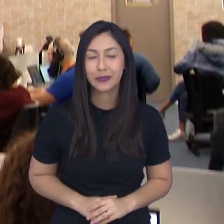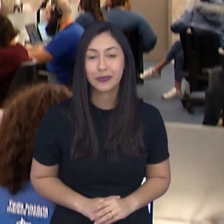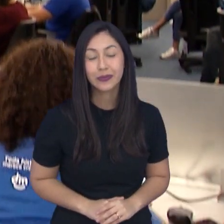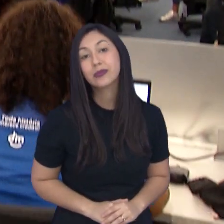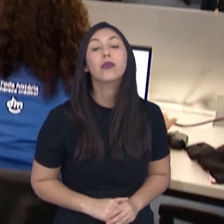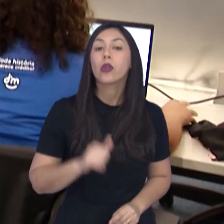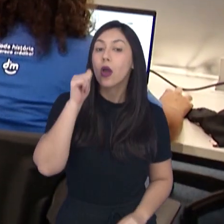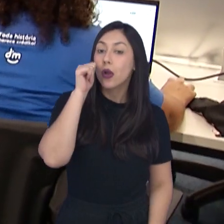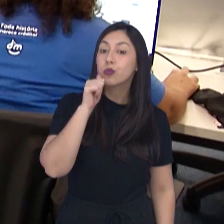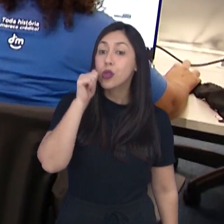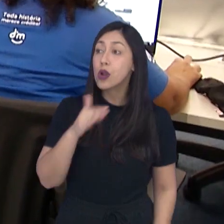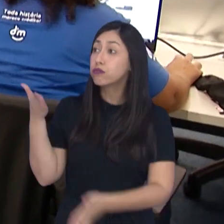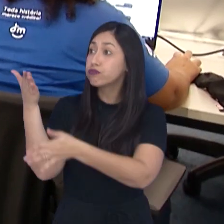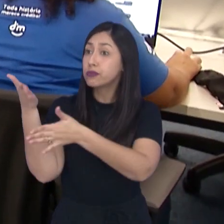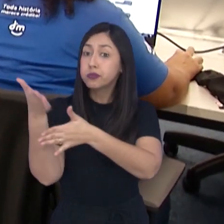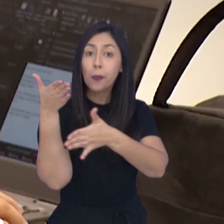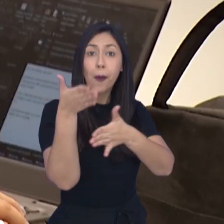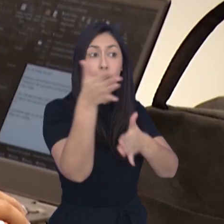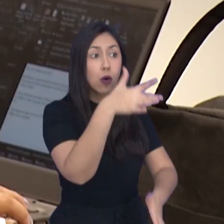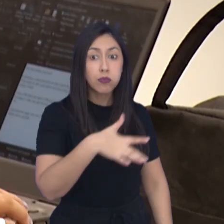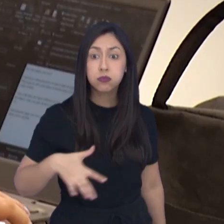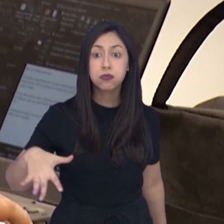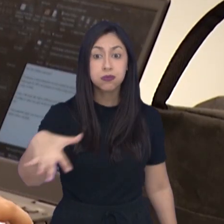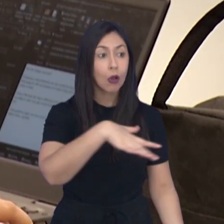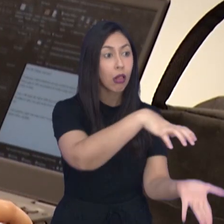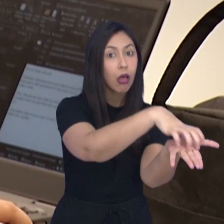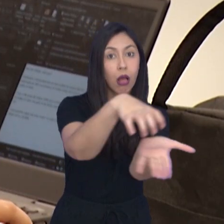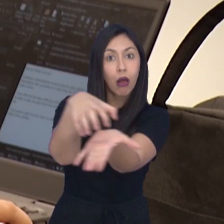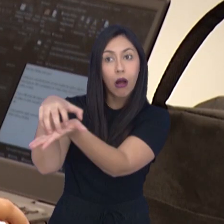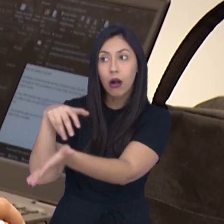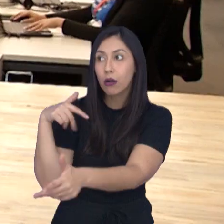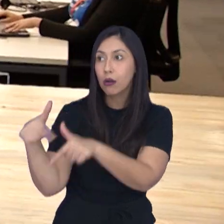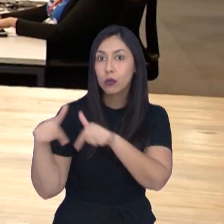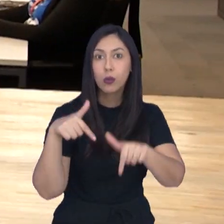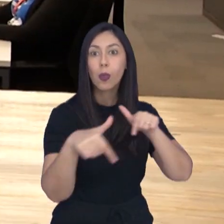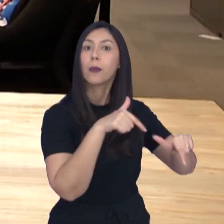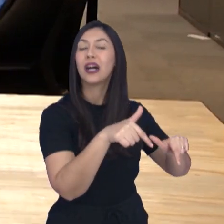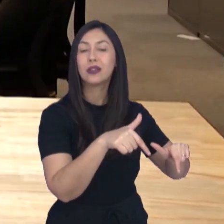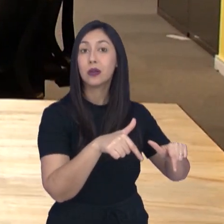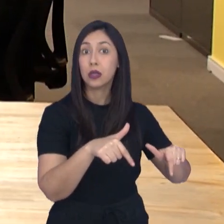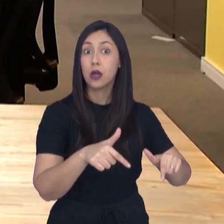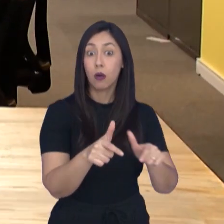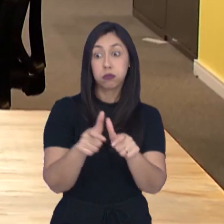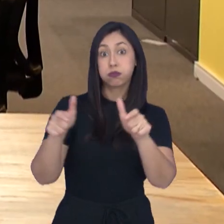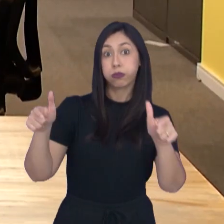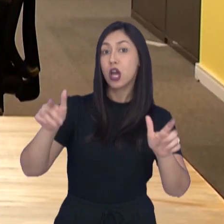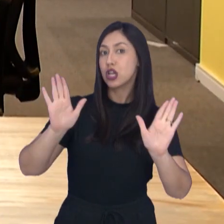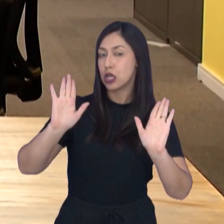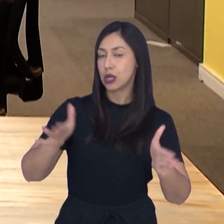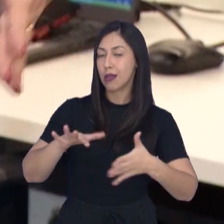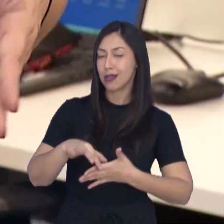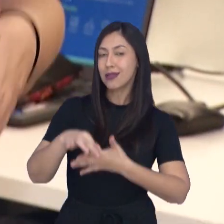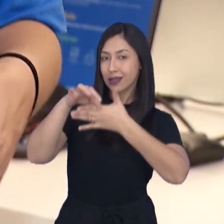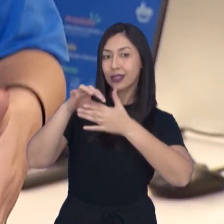As mulheres estão presentes em praticamente todos os setores do mercado de trabalho e muitas já assumem cargos de